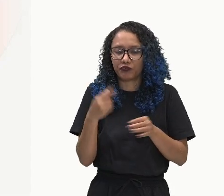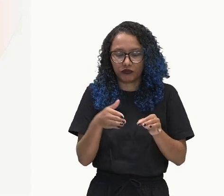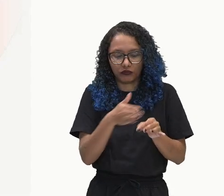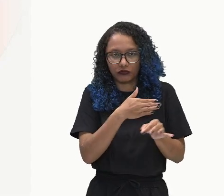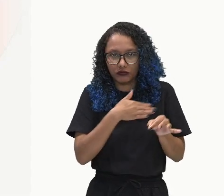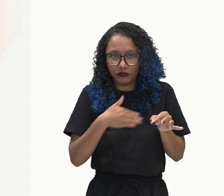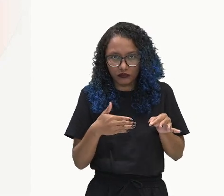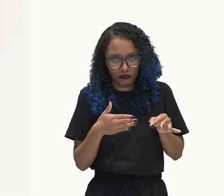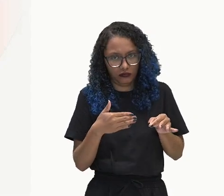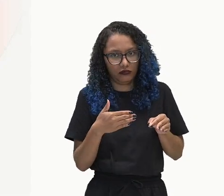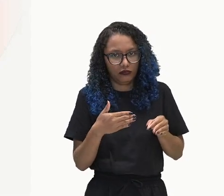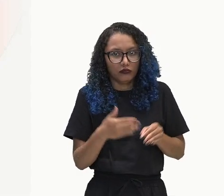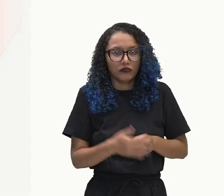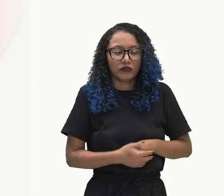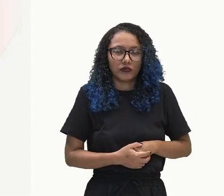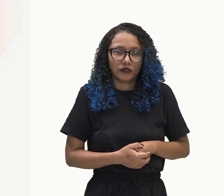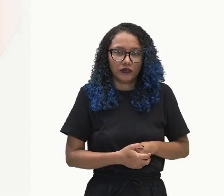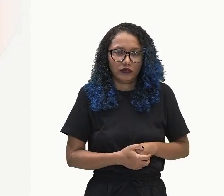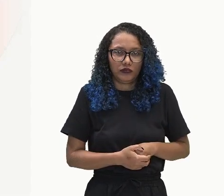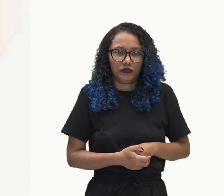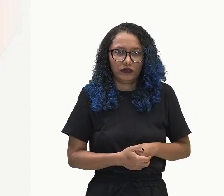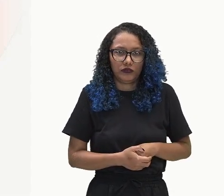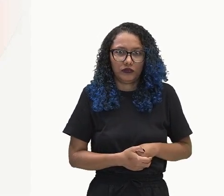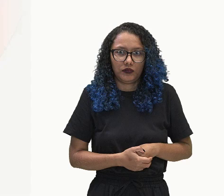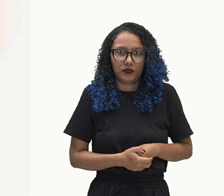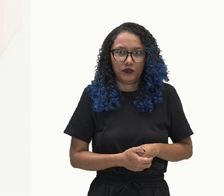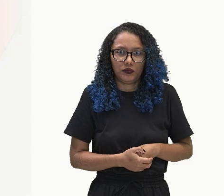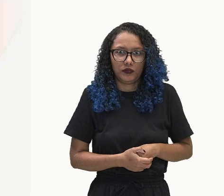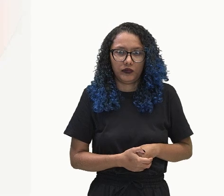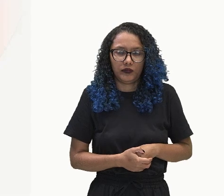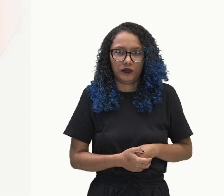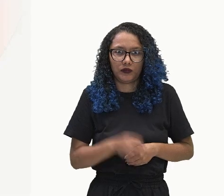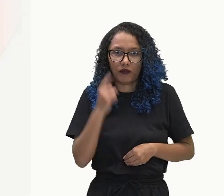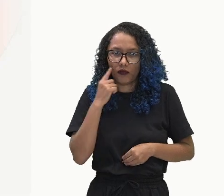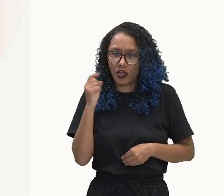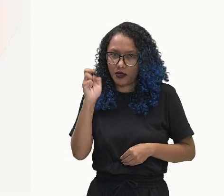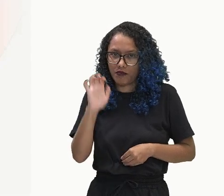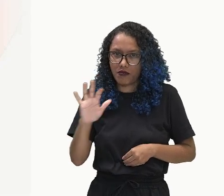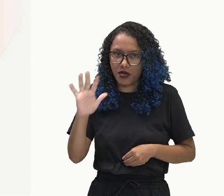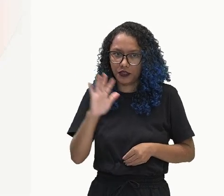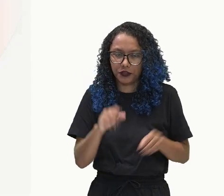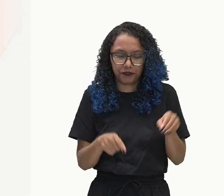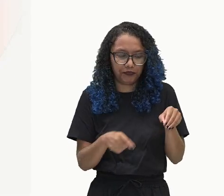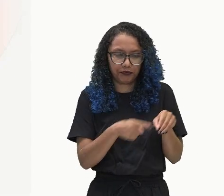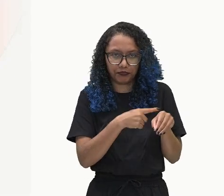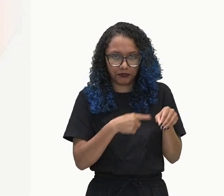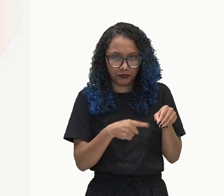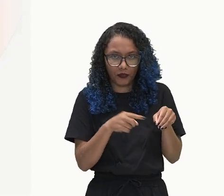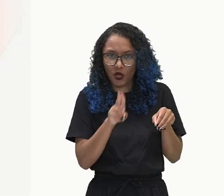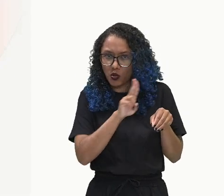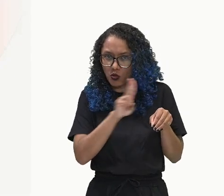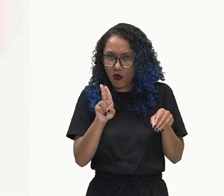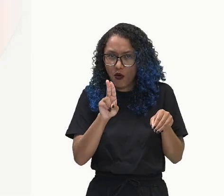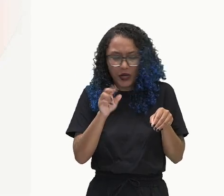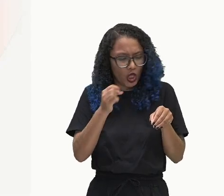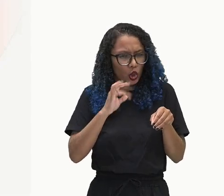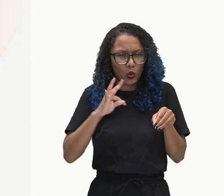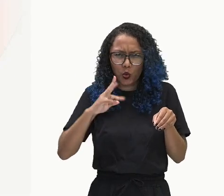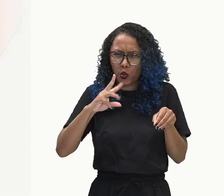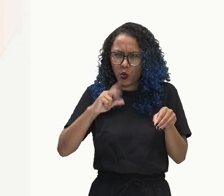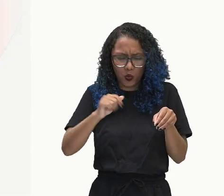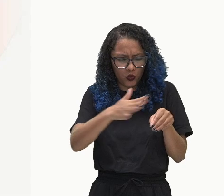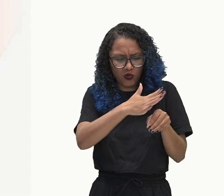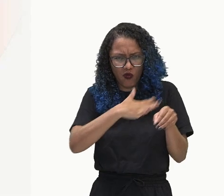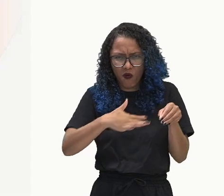externos. A primeira apresentada aí no esquema de vocês, esse esqueminha didático, é a vulva. A vulva, ela vai ser